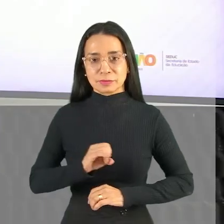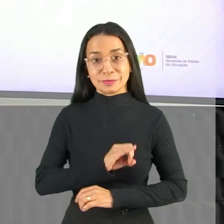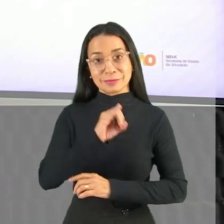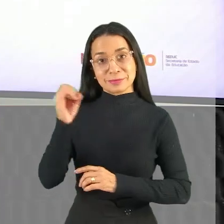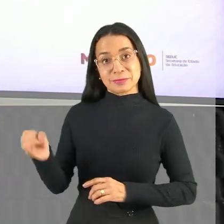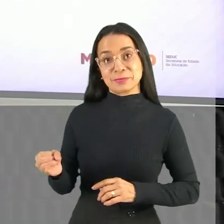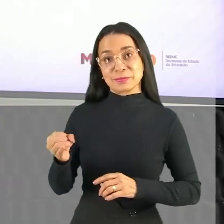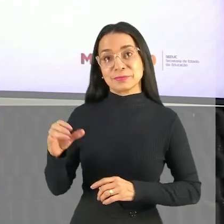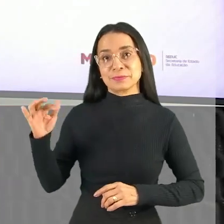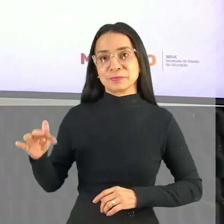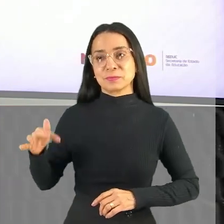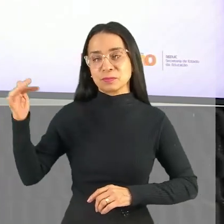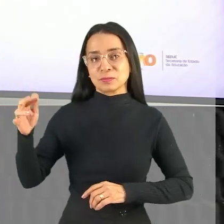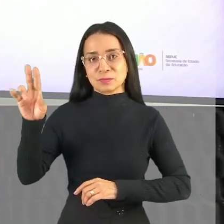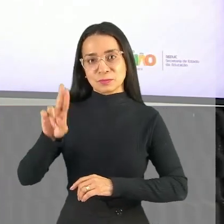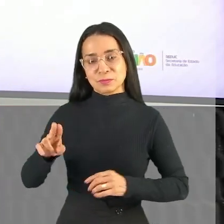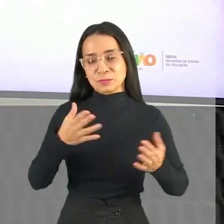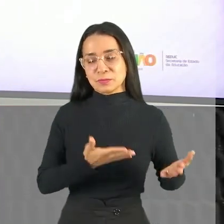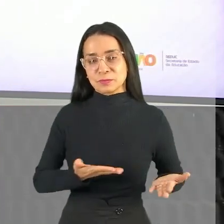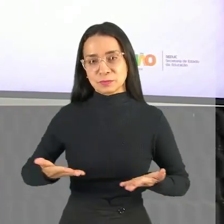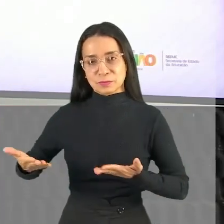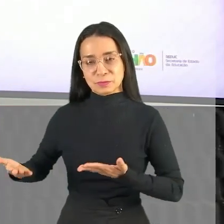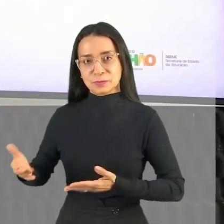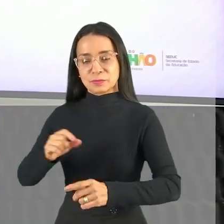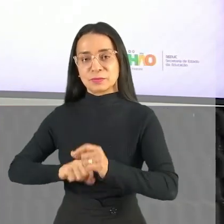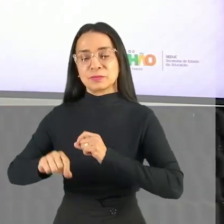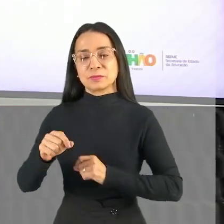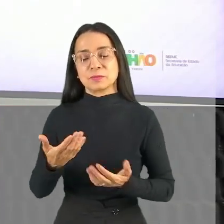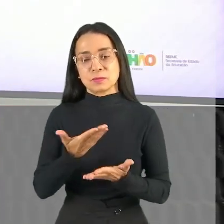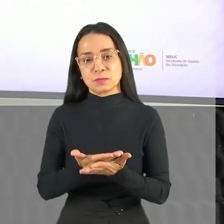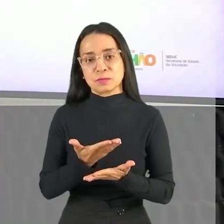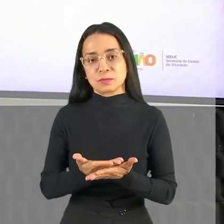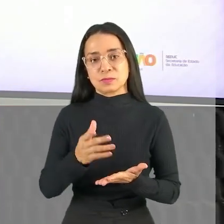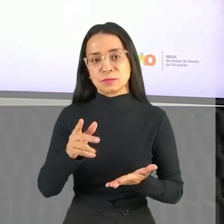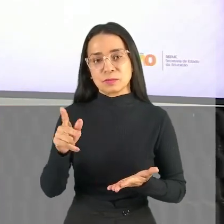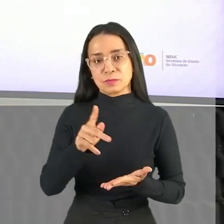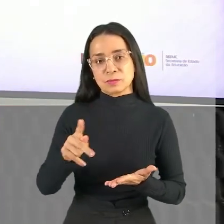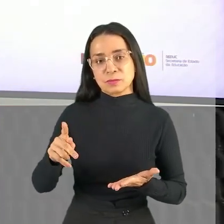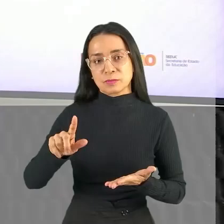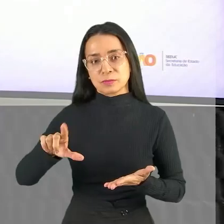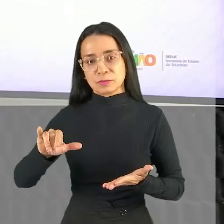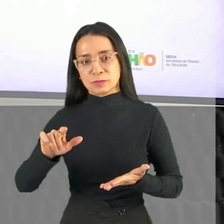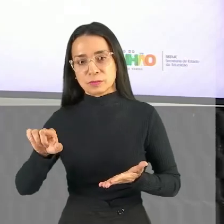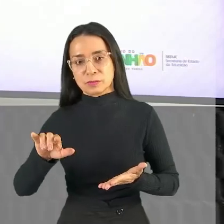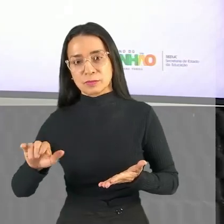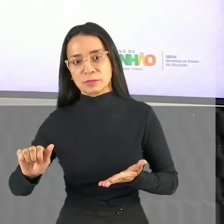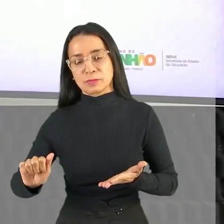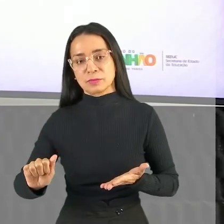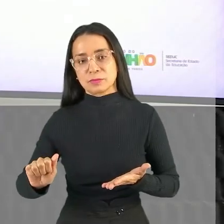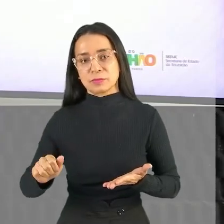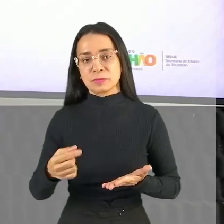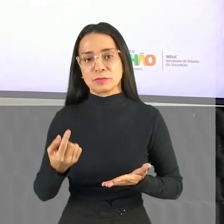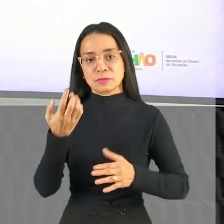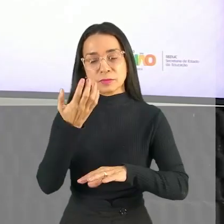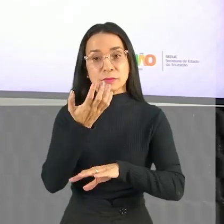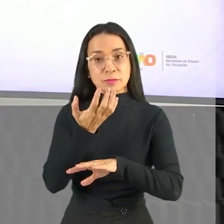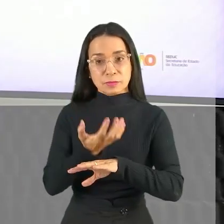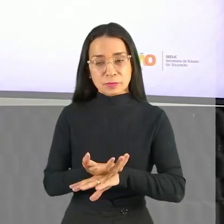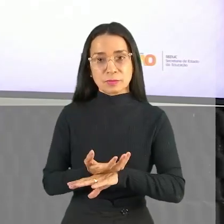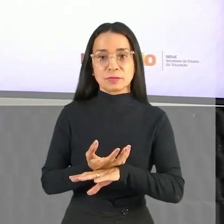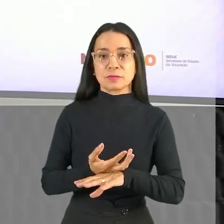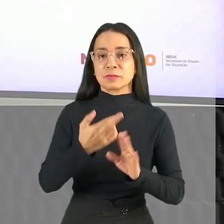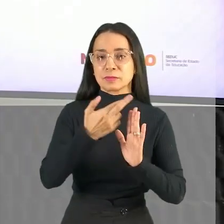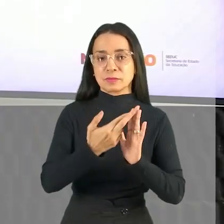Olá, futuro universitário, seja bem-vindo a mais uma aula. Eu sou a professora Lízia Adriane Magno, professora de